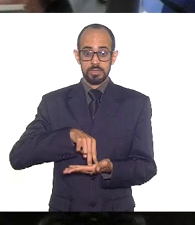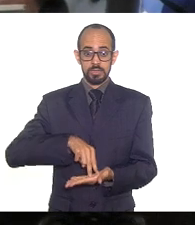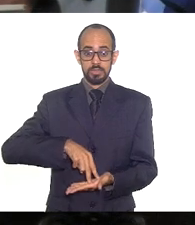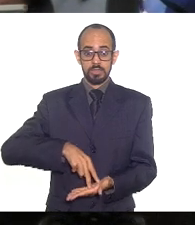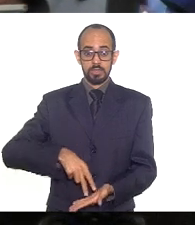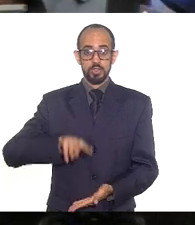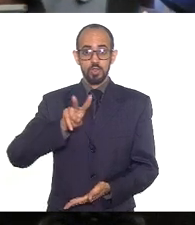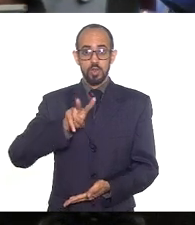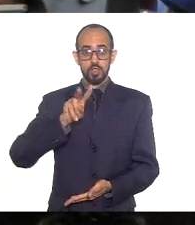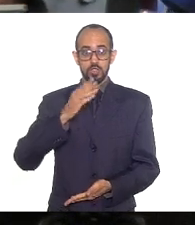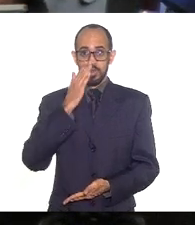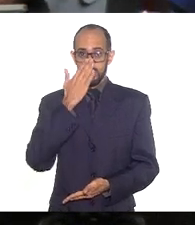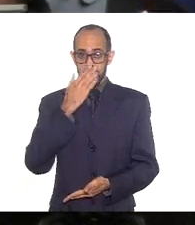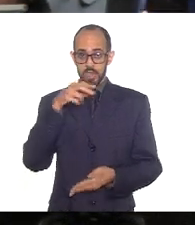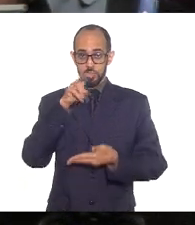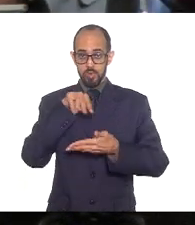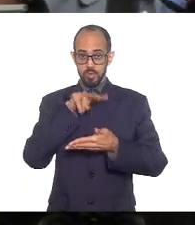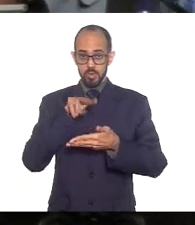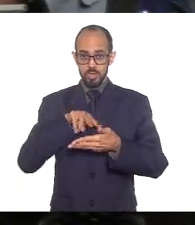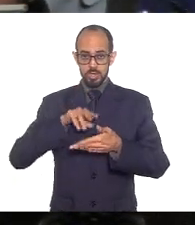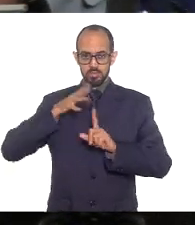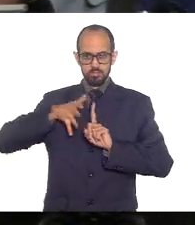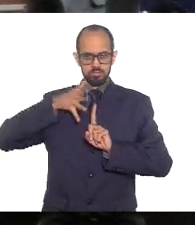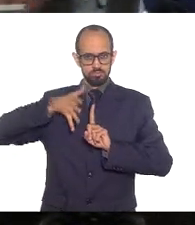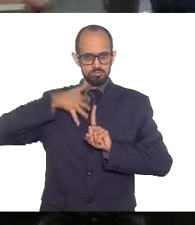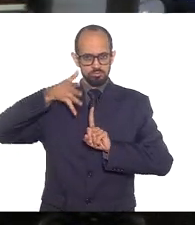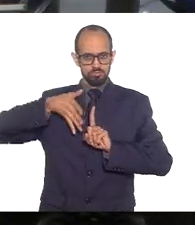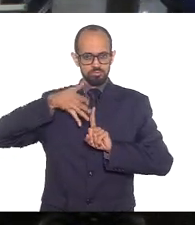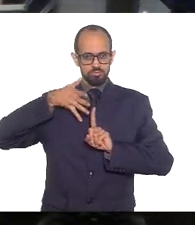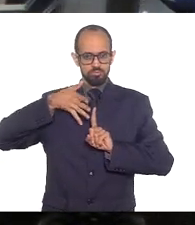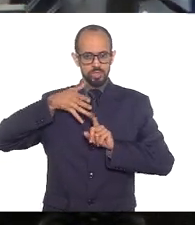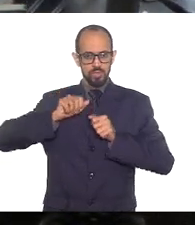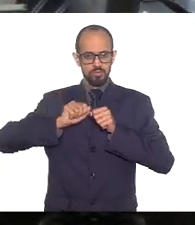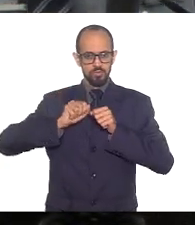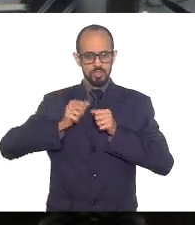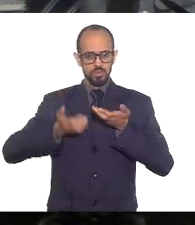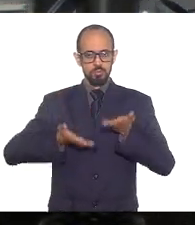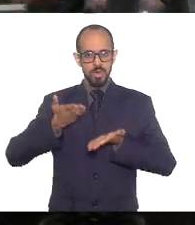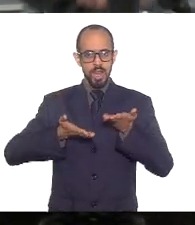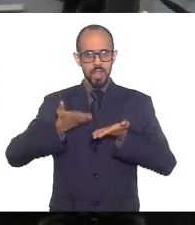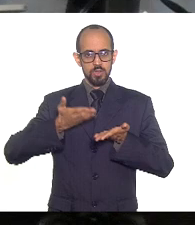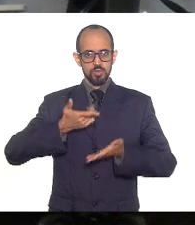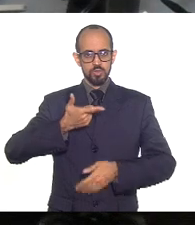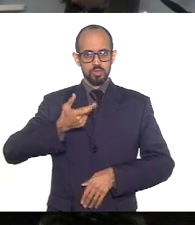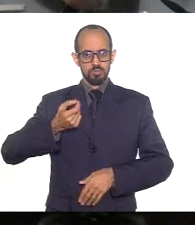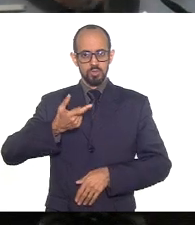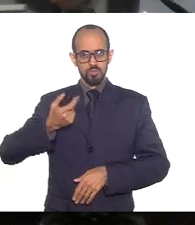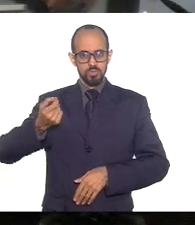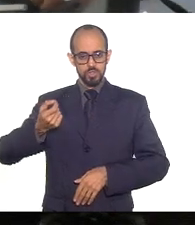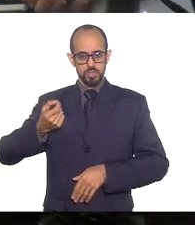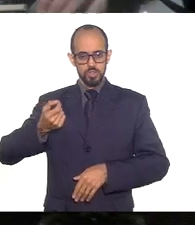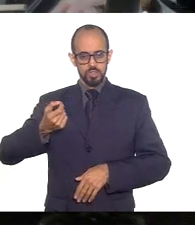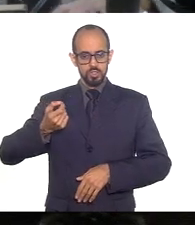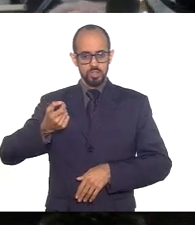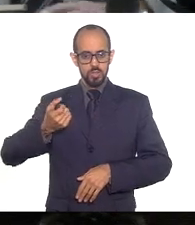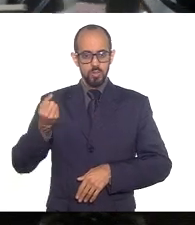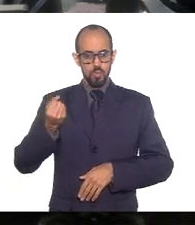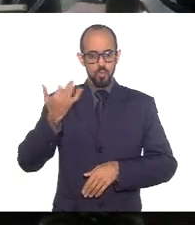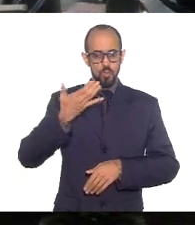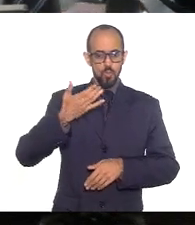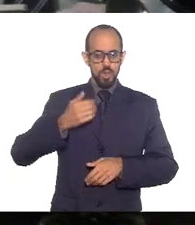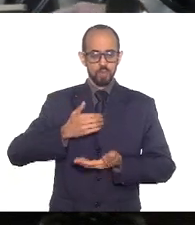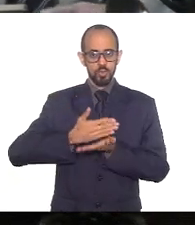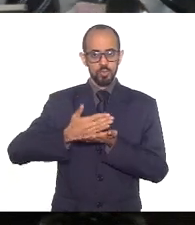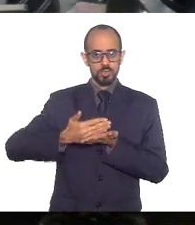quando ele o meu discurso eu fiz um balanço do Anderson 2020 quando enfrentamos o primeiro